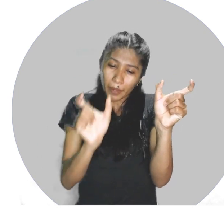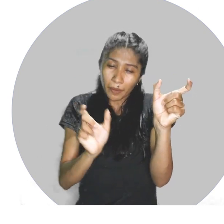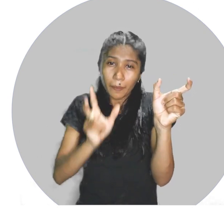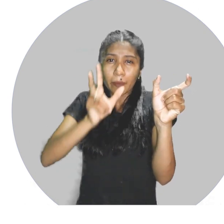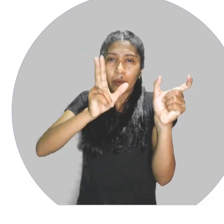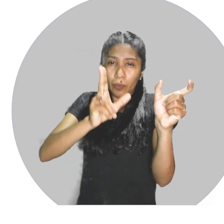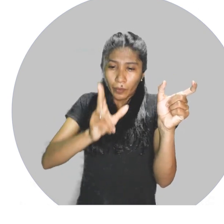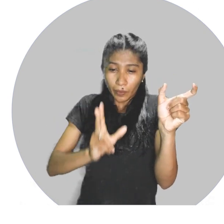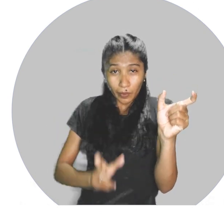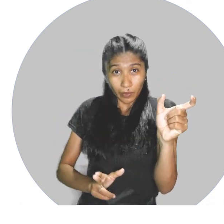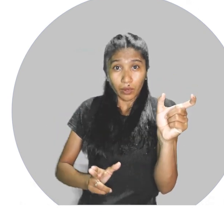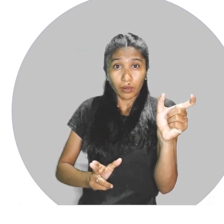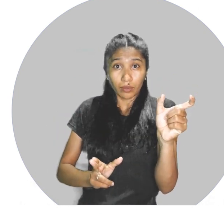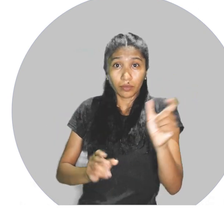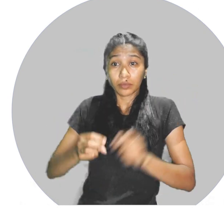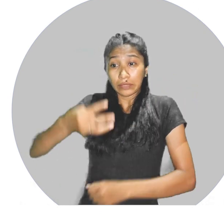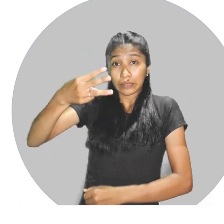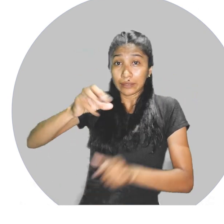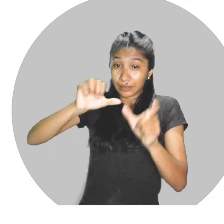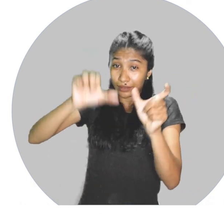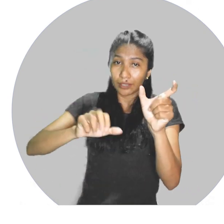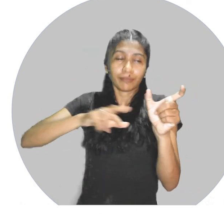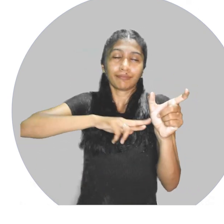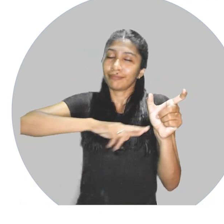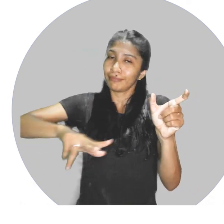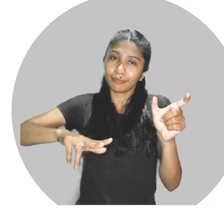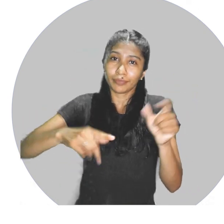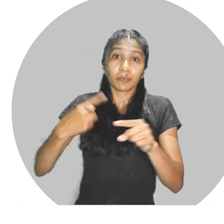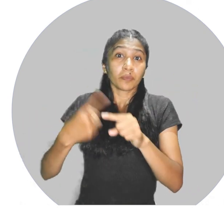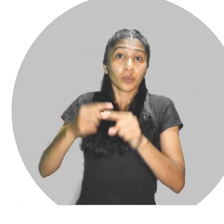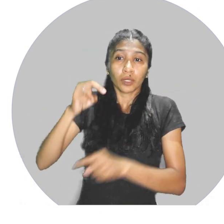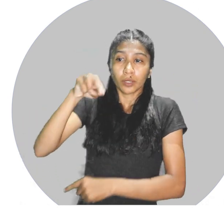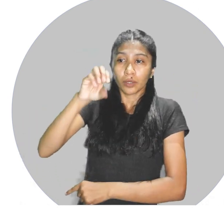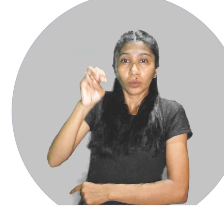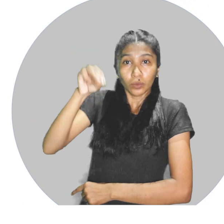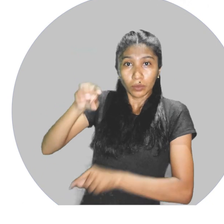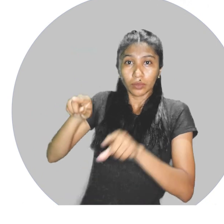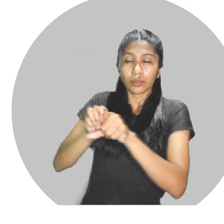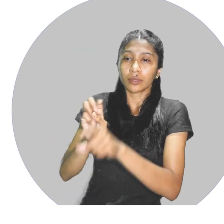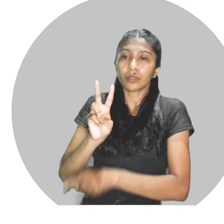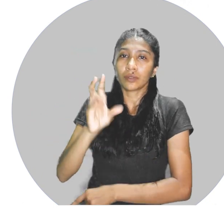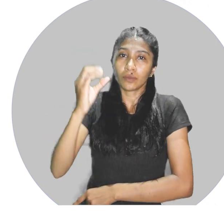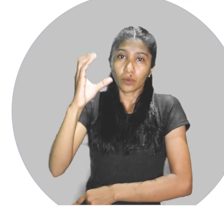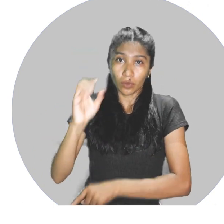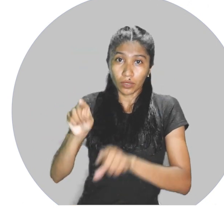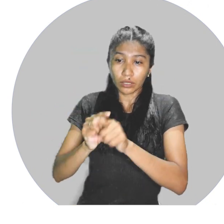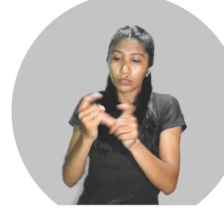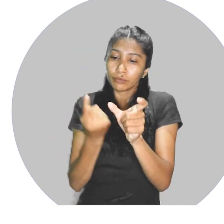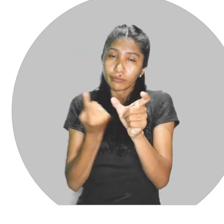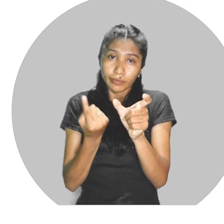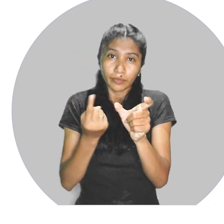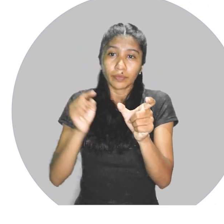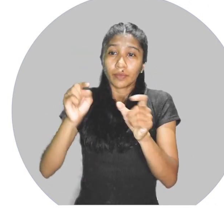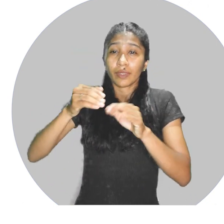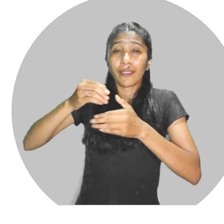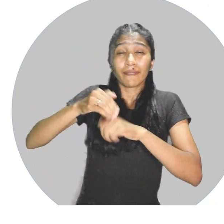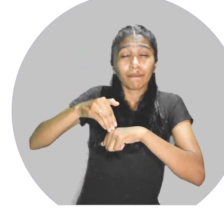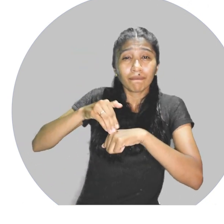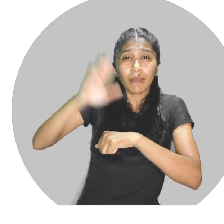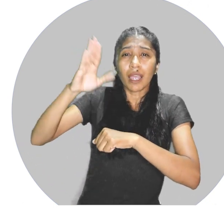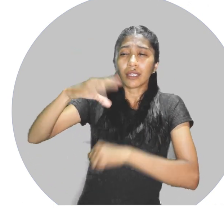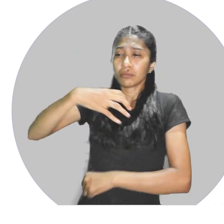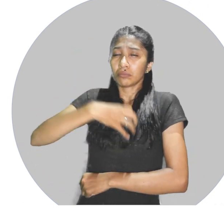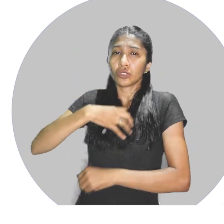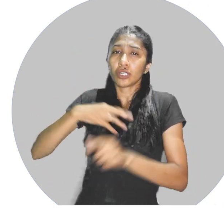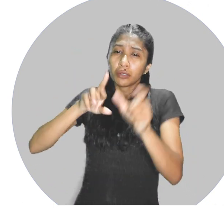mesma forma. Na terceira declinação, não. O nominativo e o vocativo singular terá muitas formas